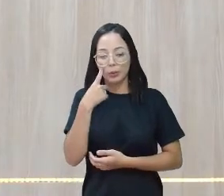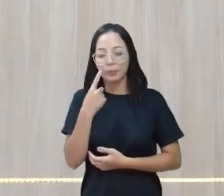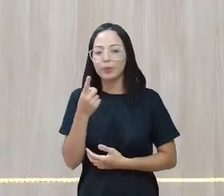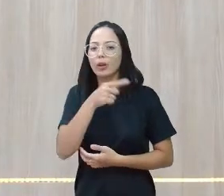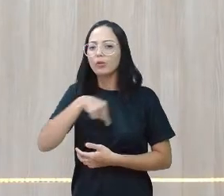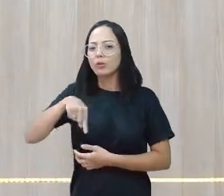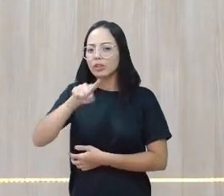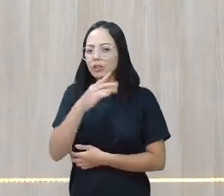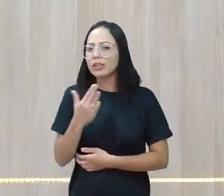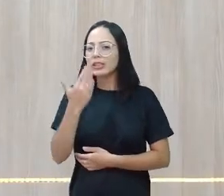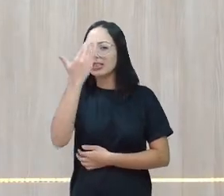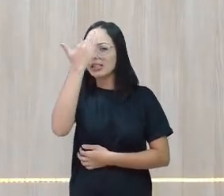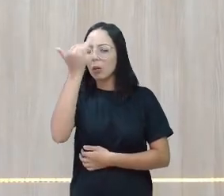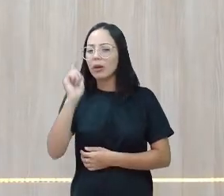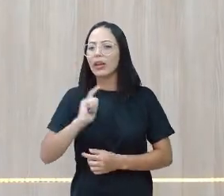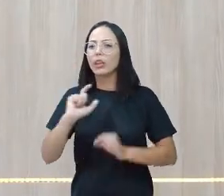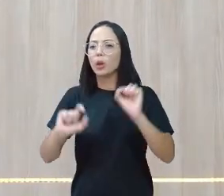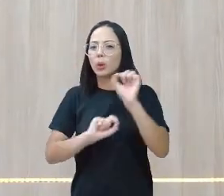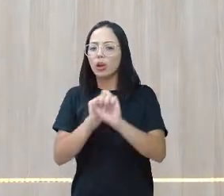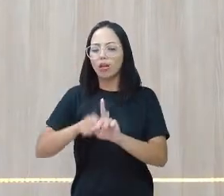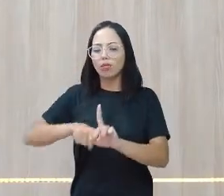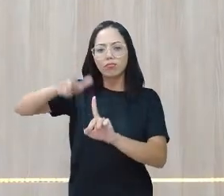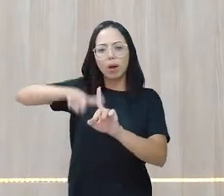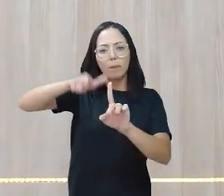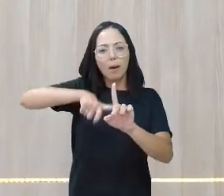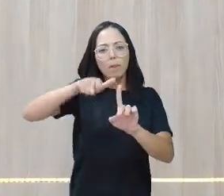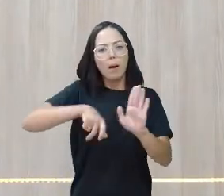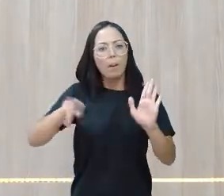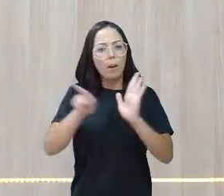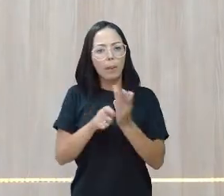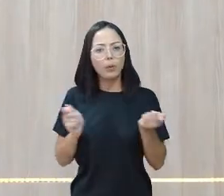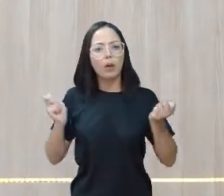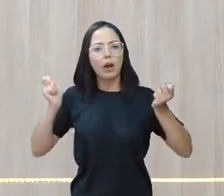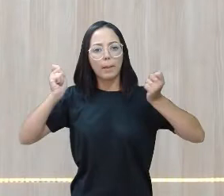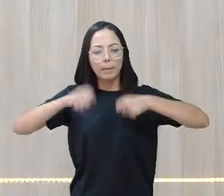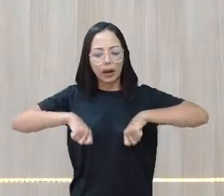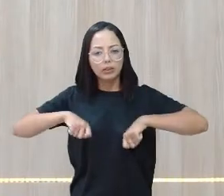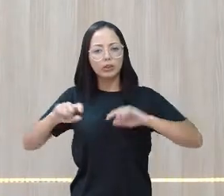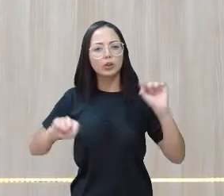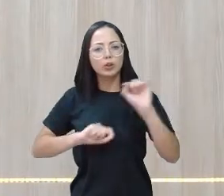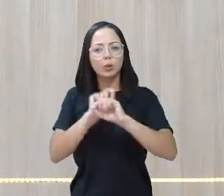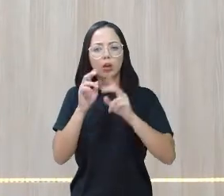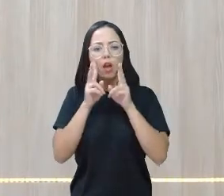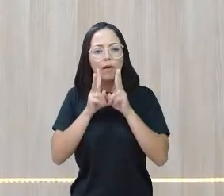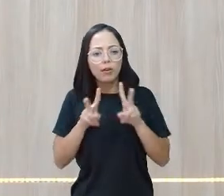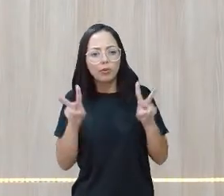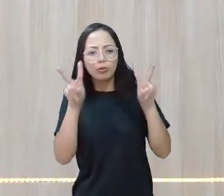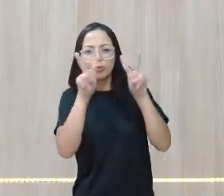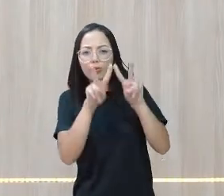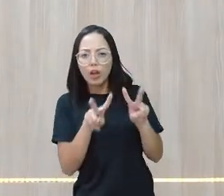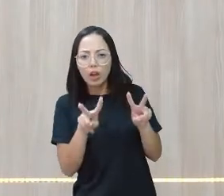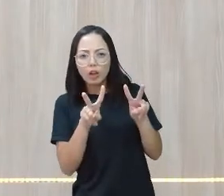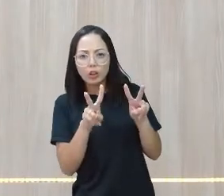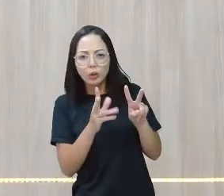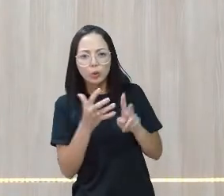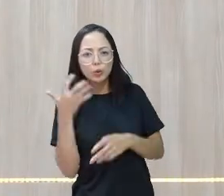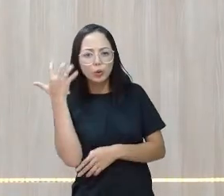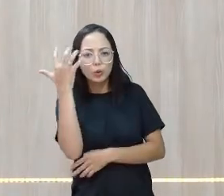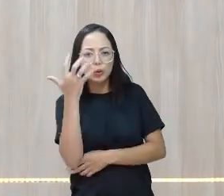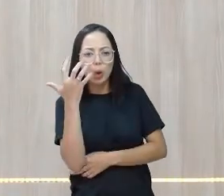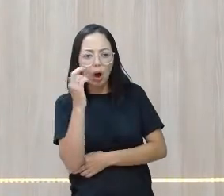Vocês sabiam que existem pessoas que são capazes de ver o